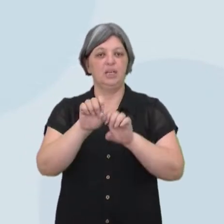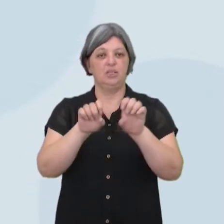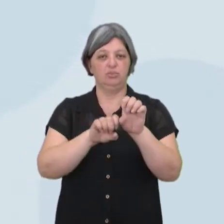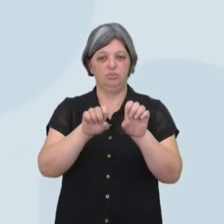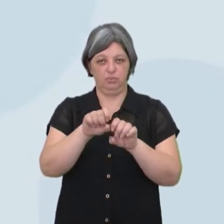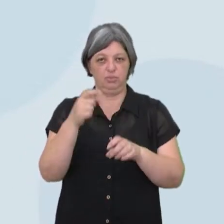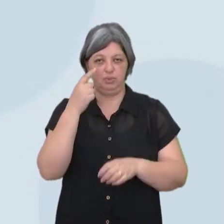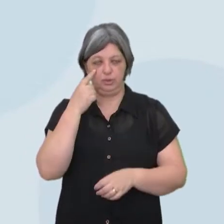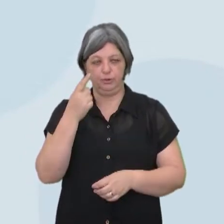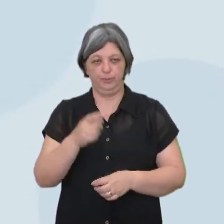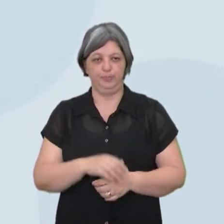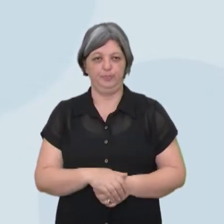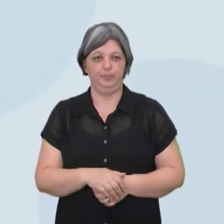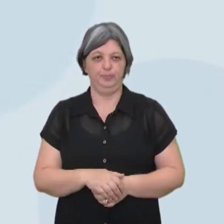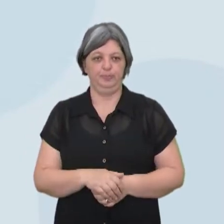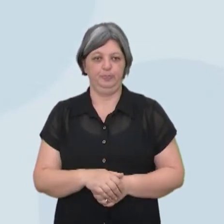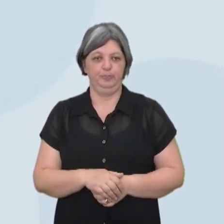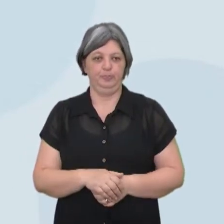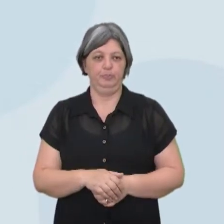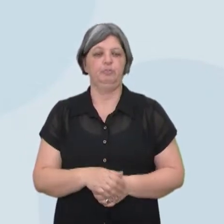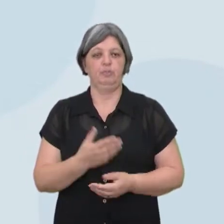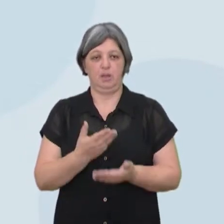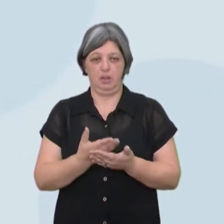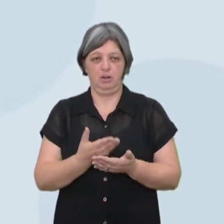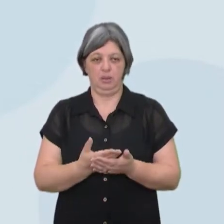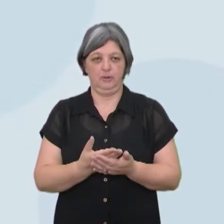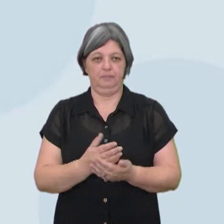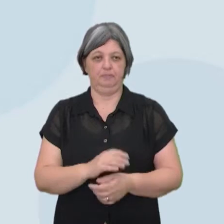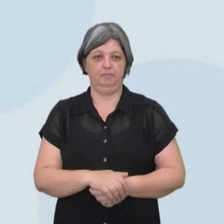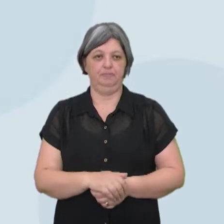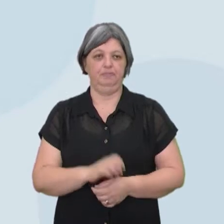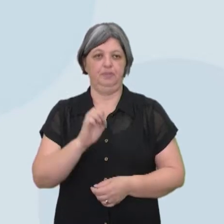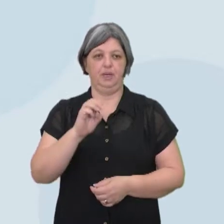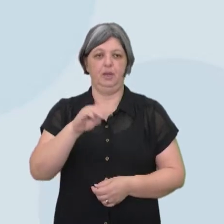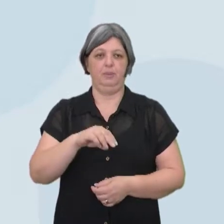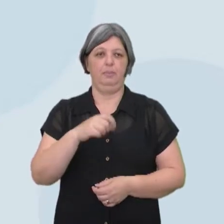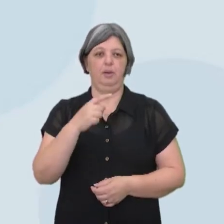médio. No caso, o eixo, então, dessa aula é esse, o